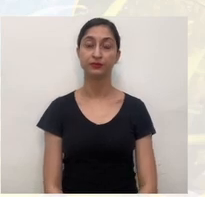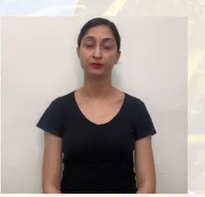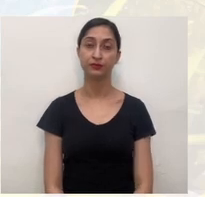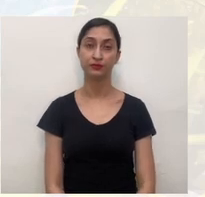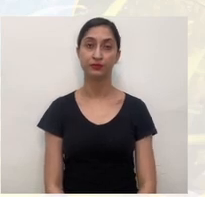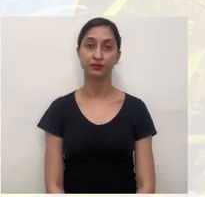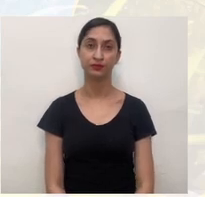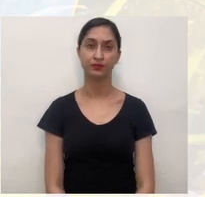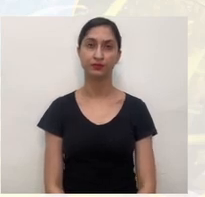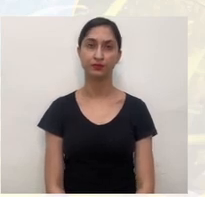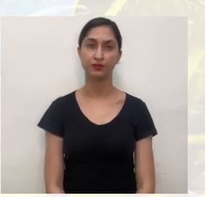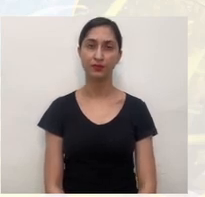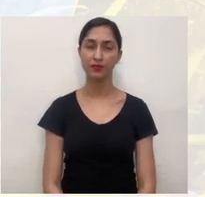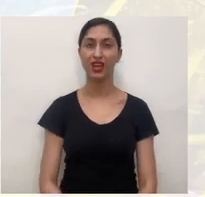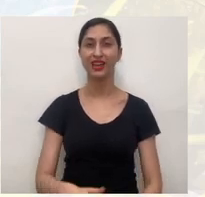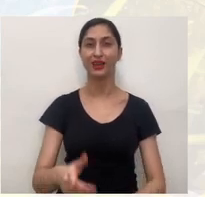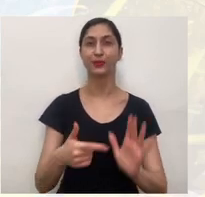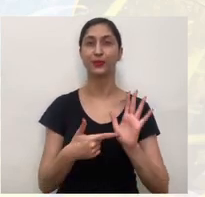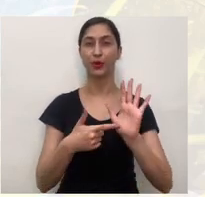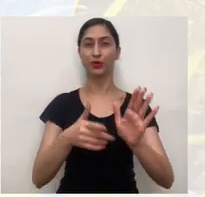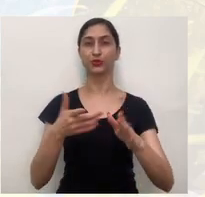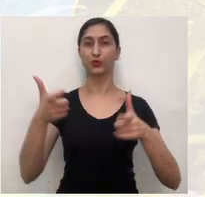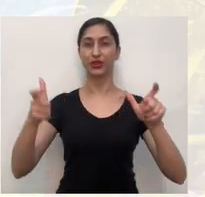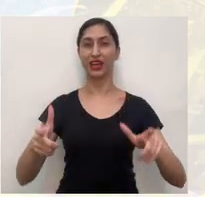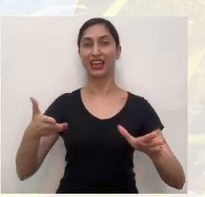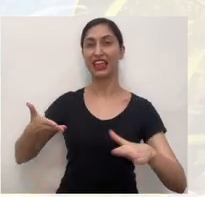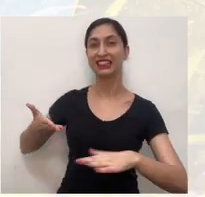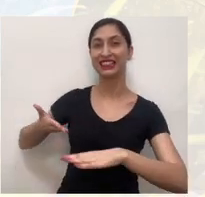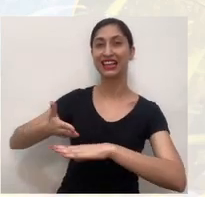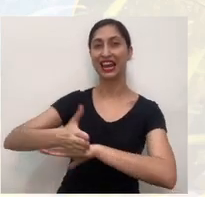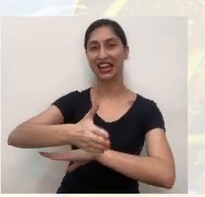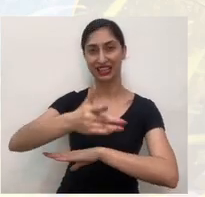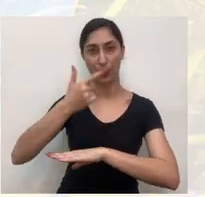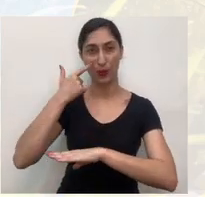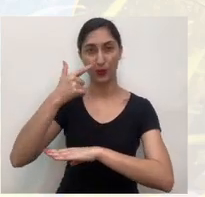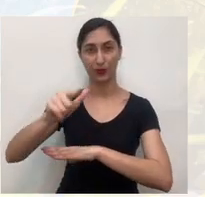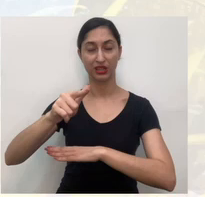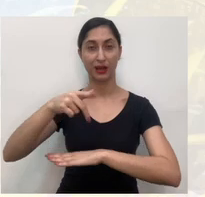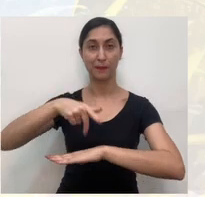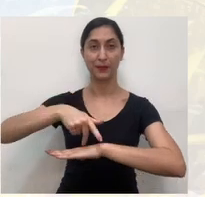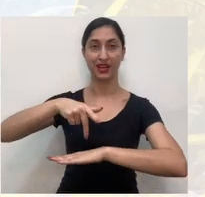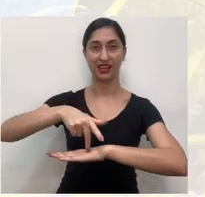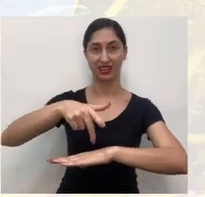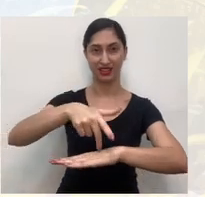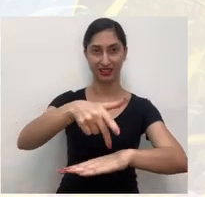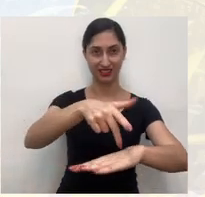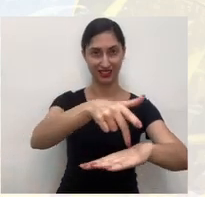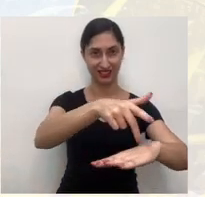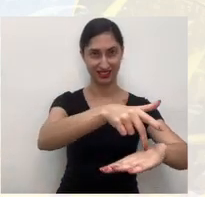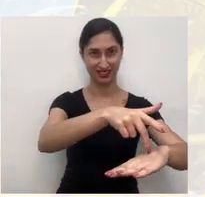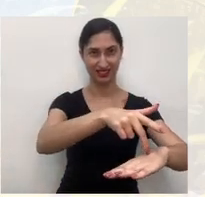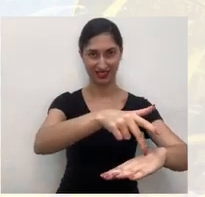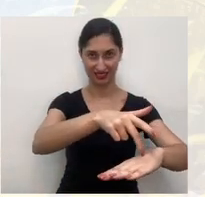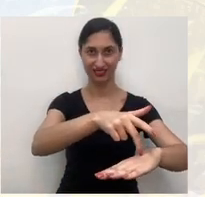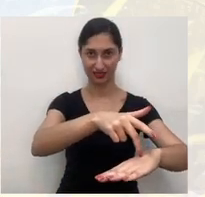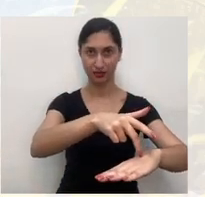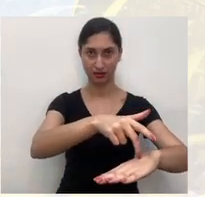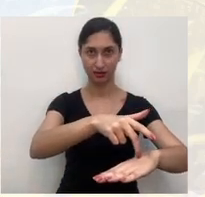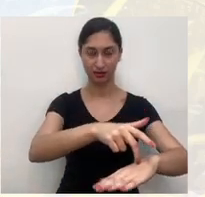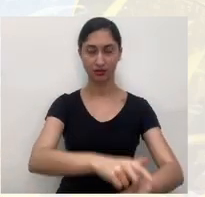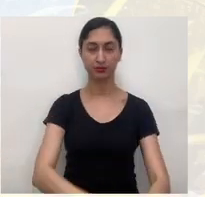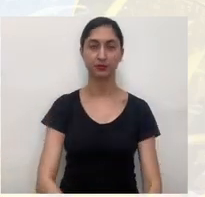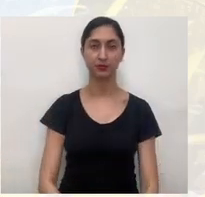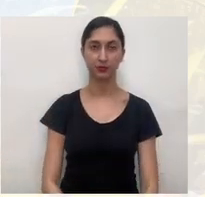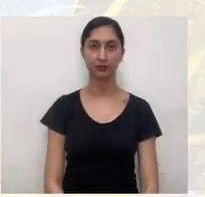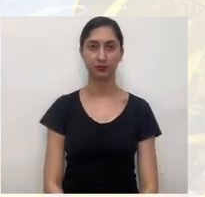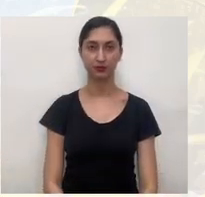respeito a essa entrada. Esse empedrado do piso, né, e que